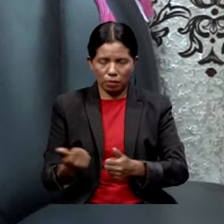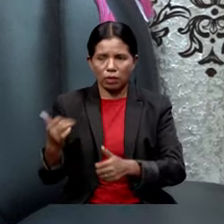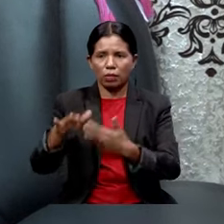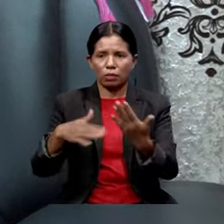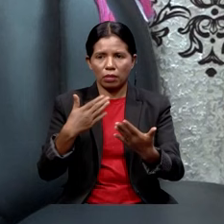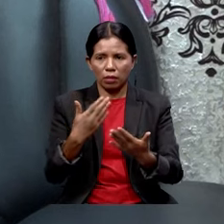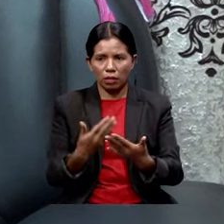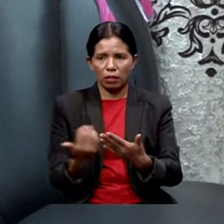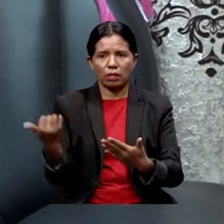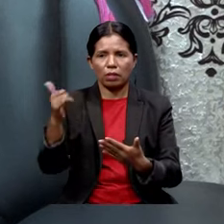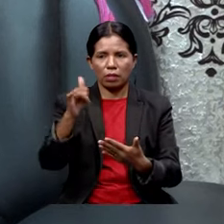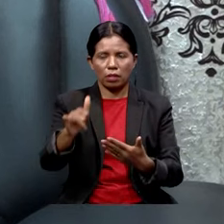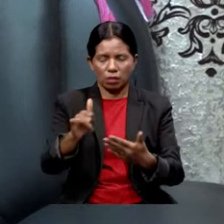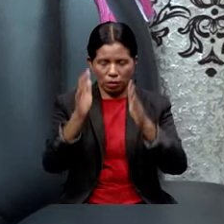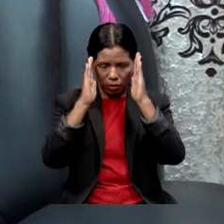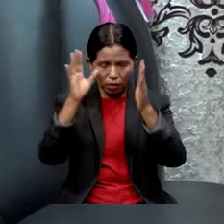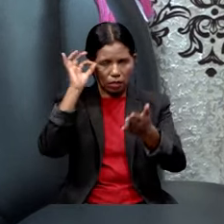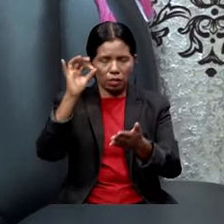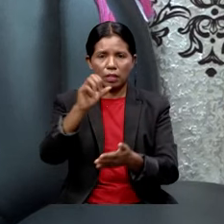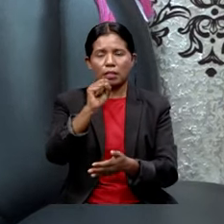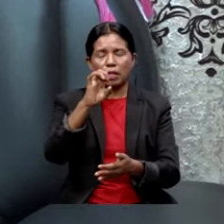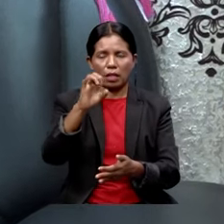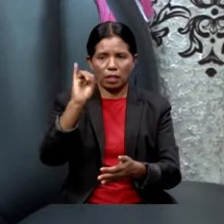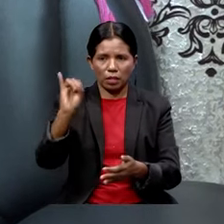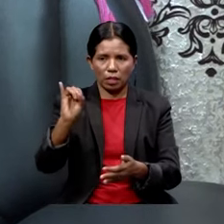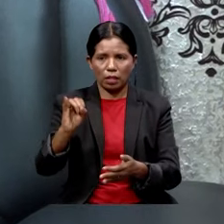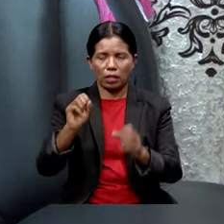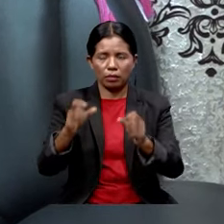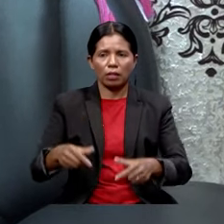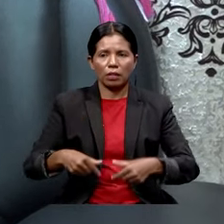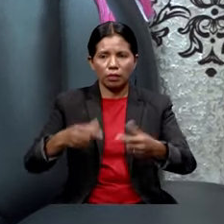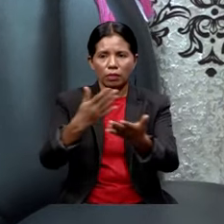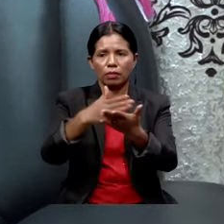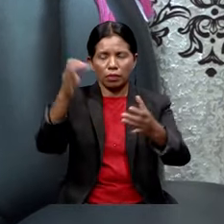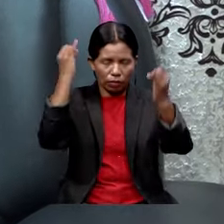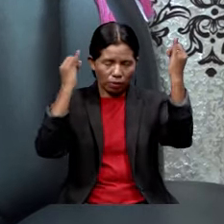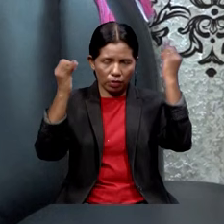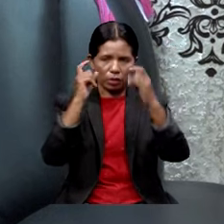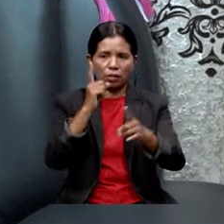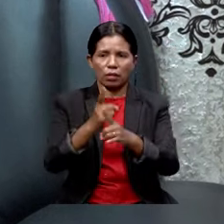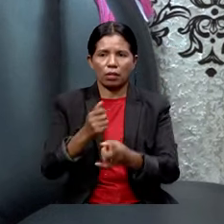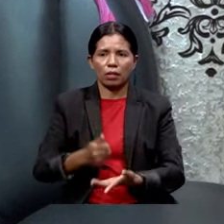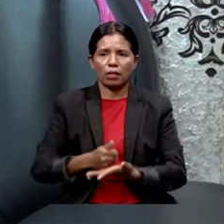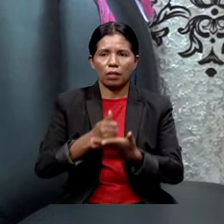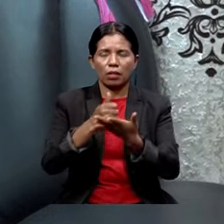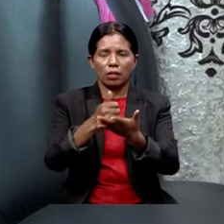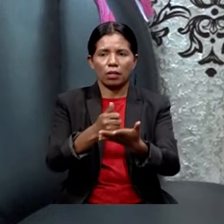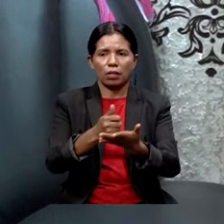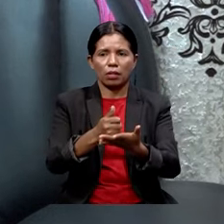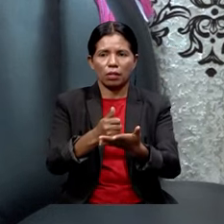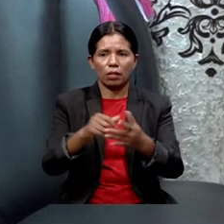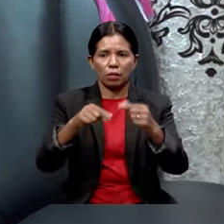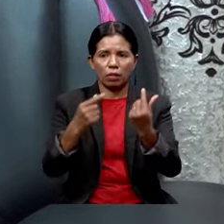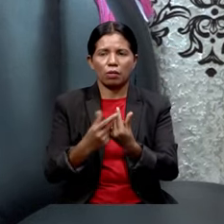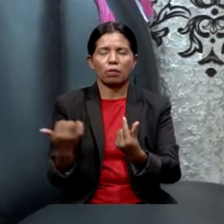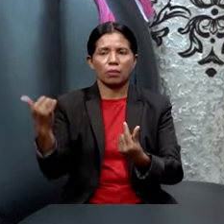ia posto sira ia focal point secretário de estado de igualdade para hoje belo foi informação no belo apoio grupo sira